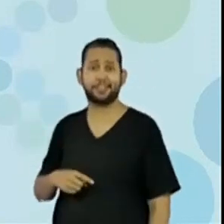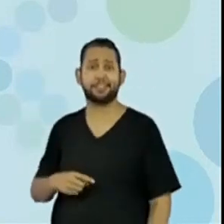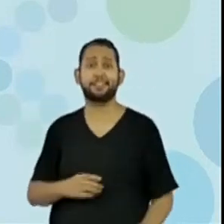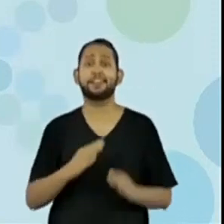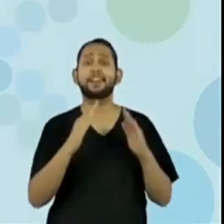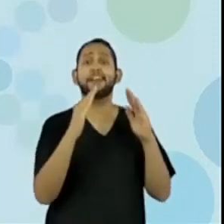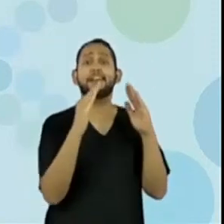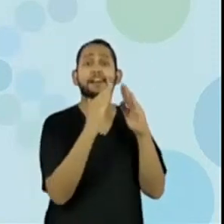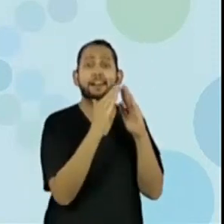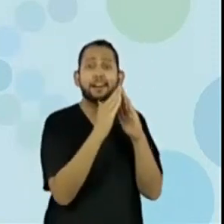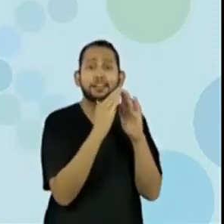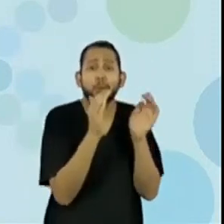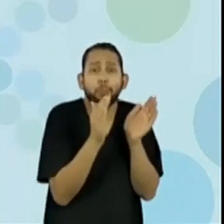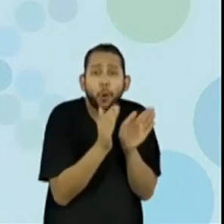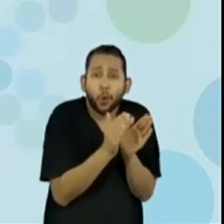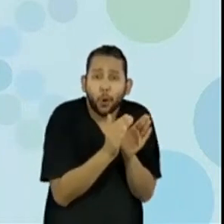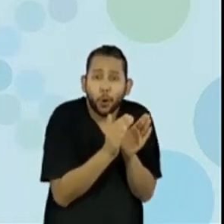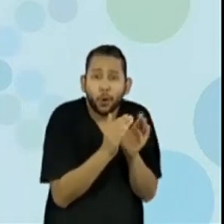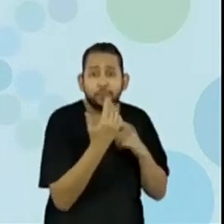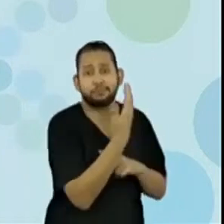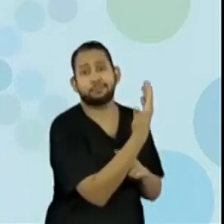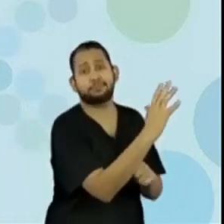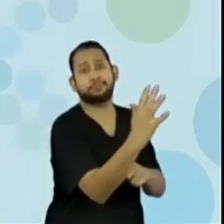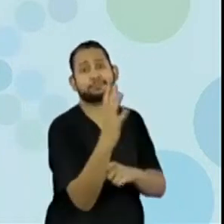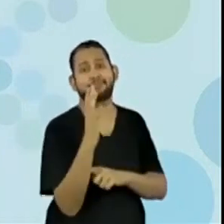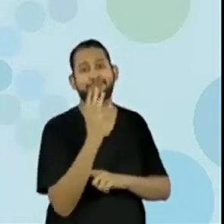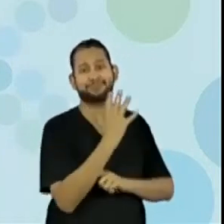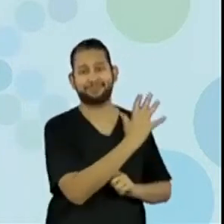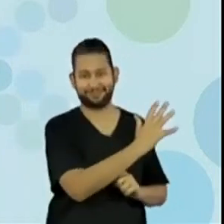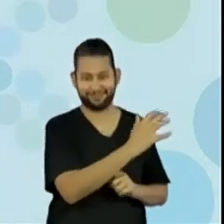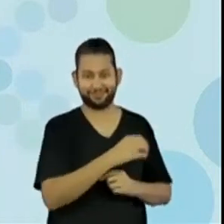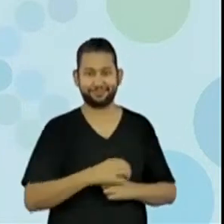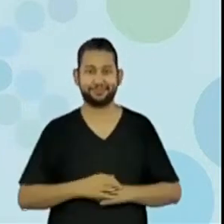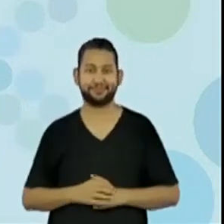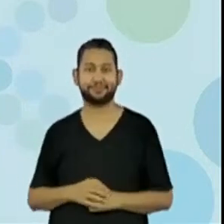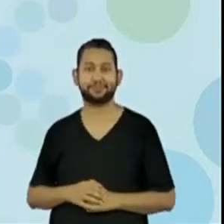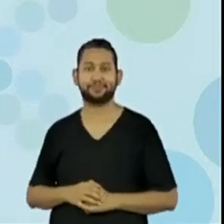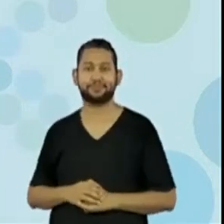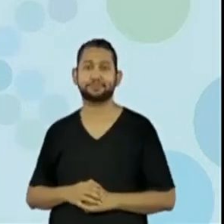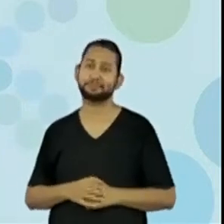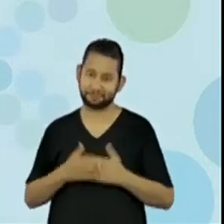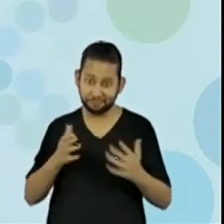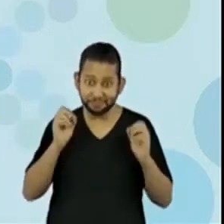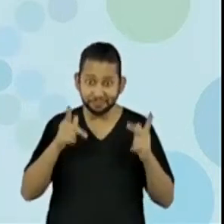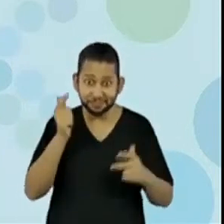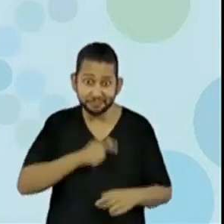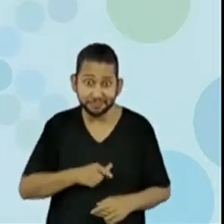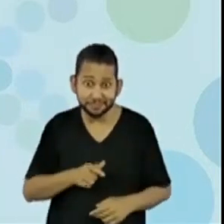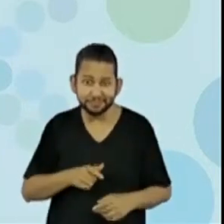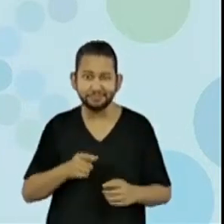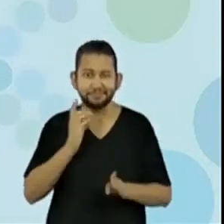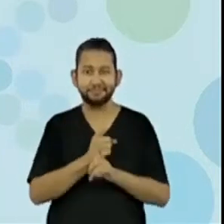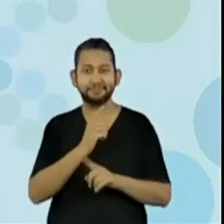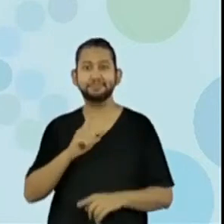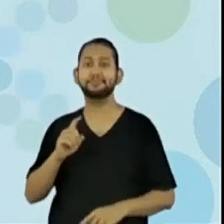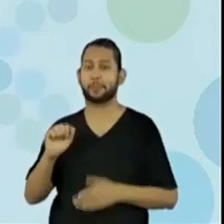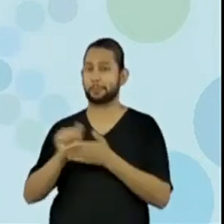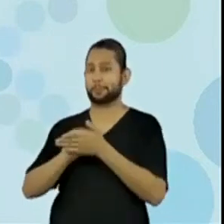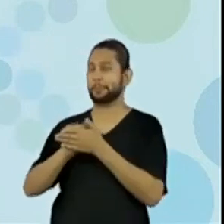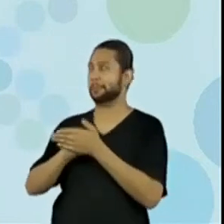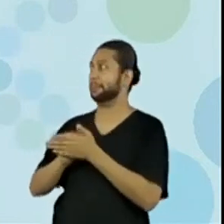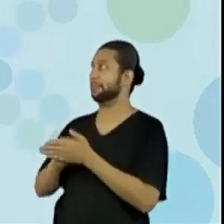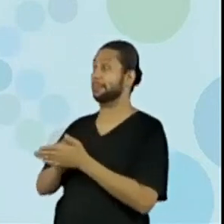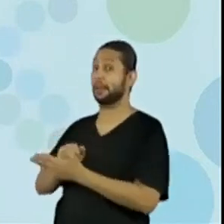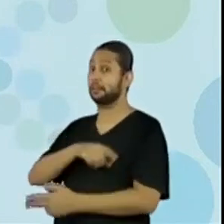Chapeuzinho? Morava numa casinha no interior da mata. Tudo bem, gente?